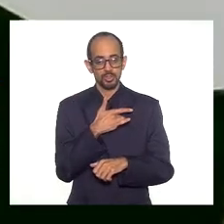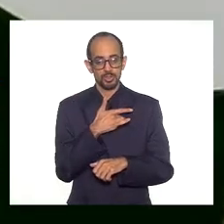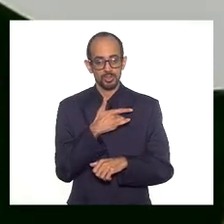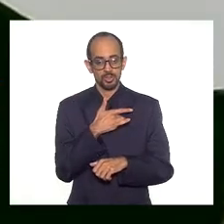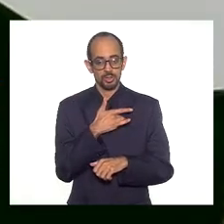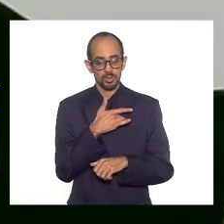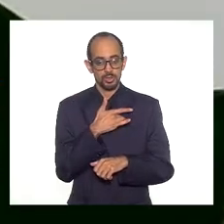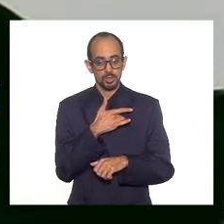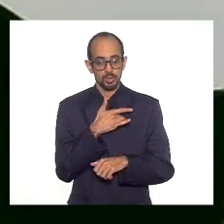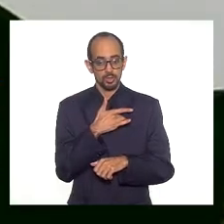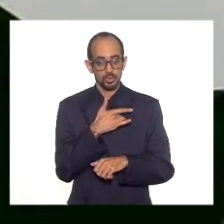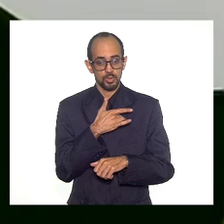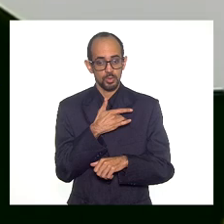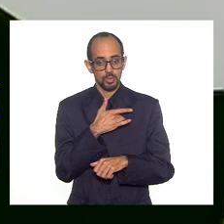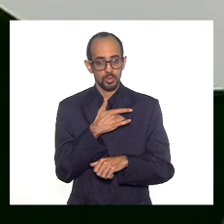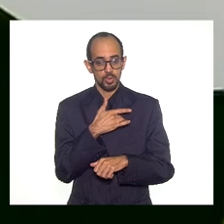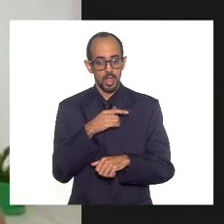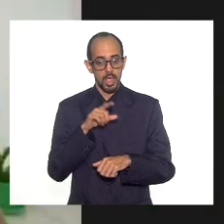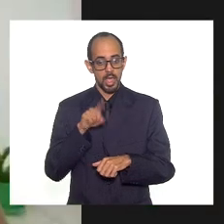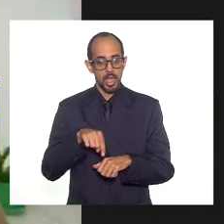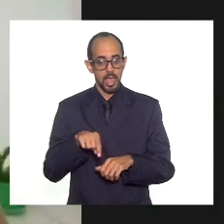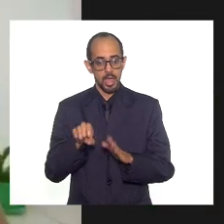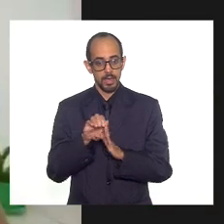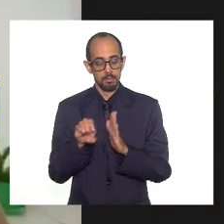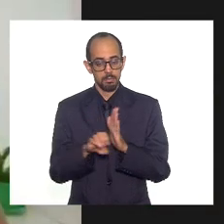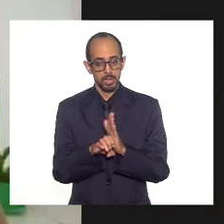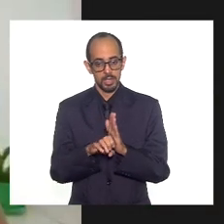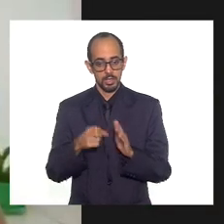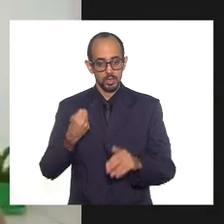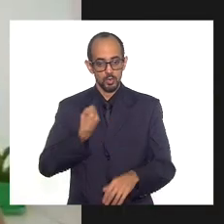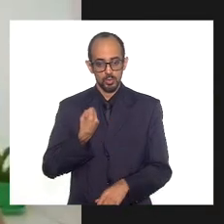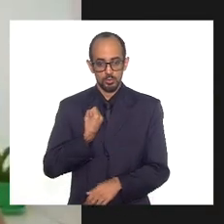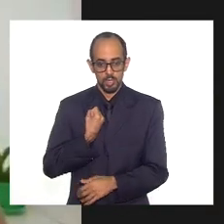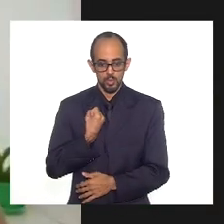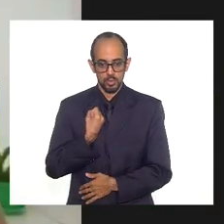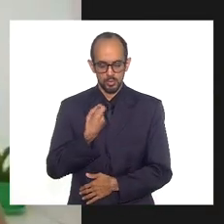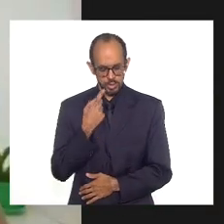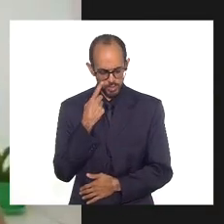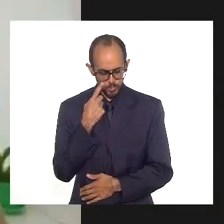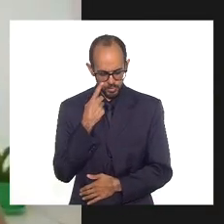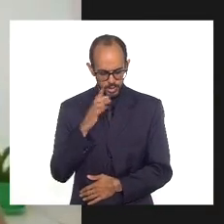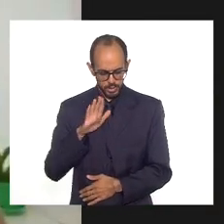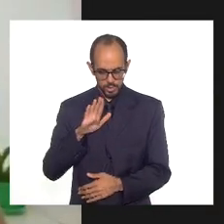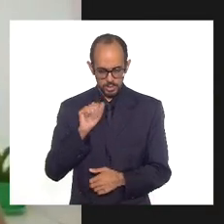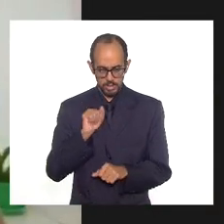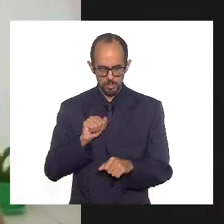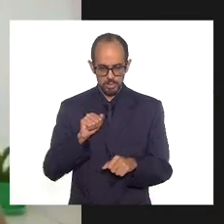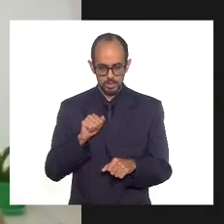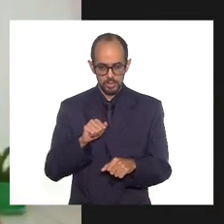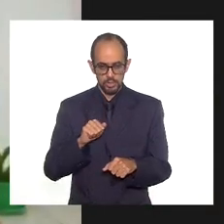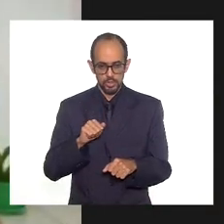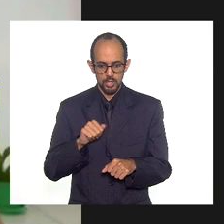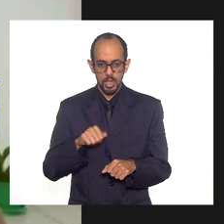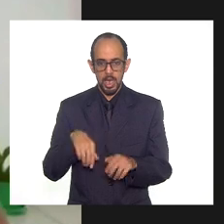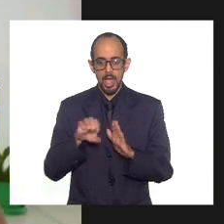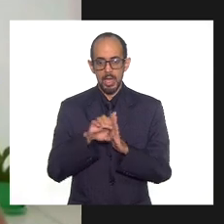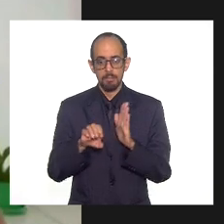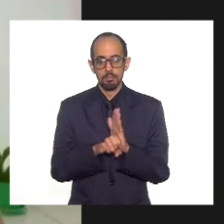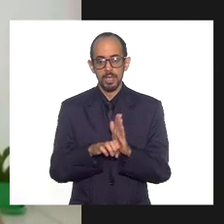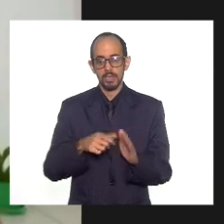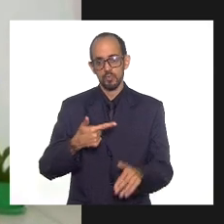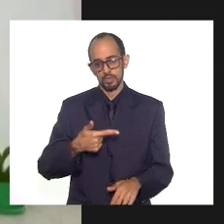essa emenda é a número... Deixa só aqui para a gente conseguir consolidar o nosso acordo. É a emenda